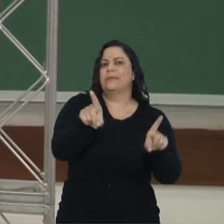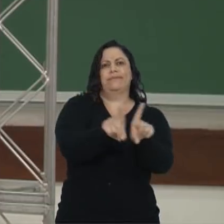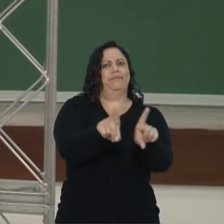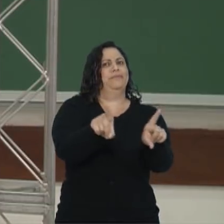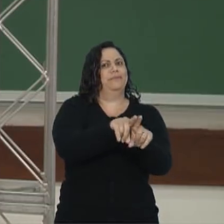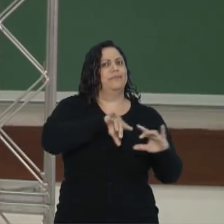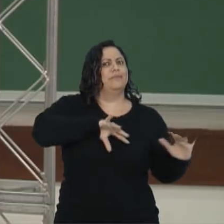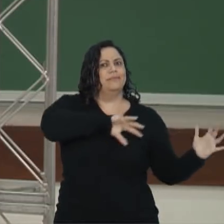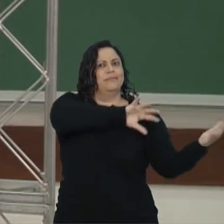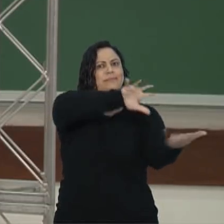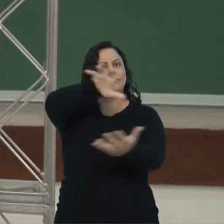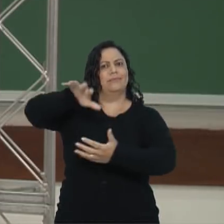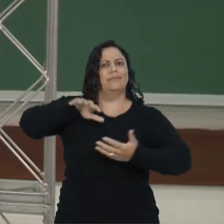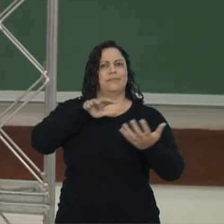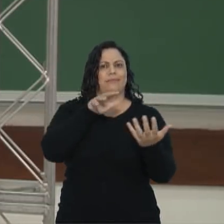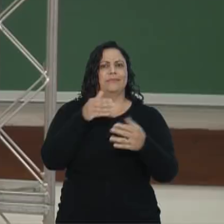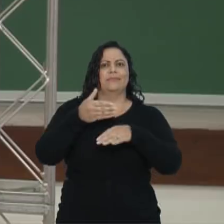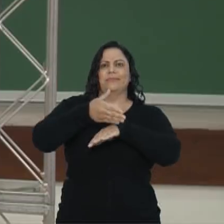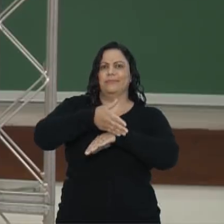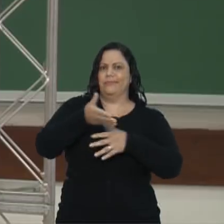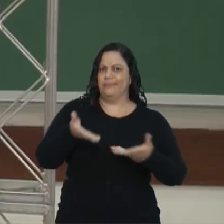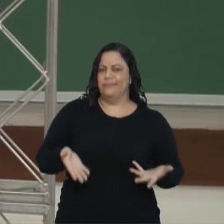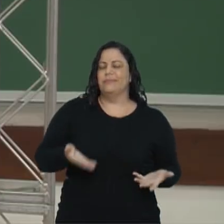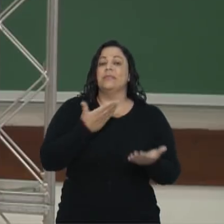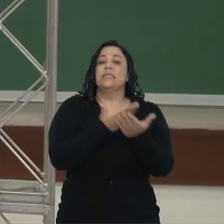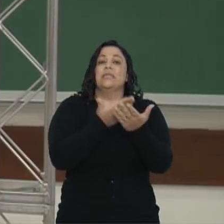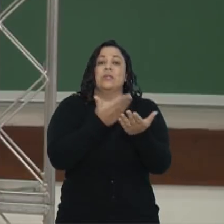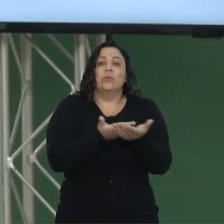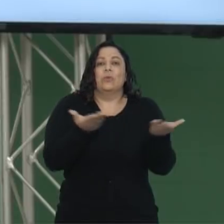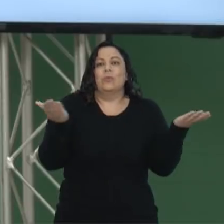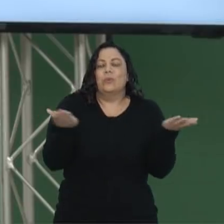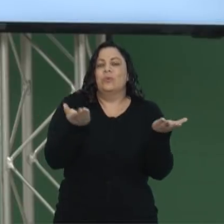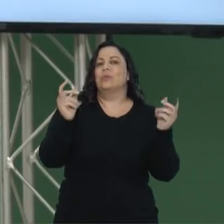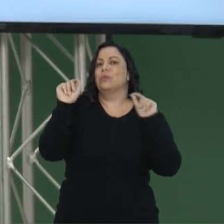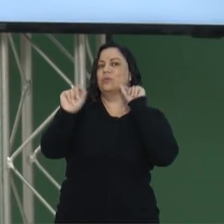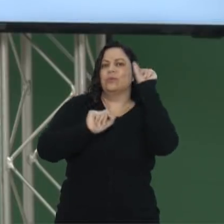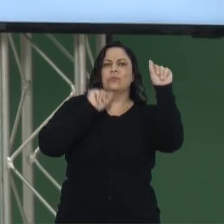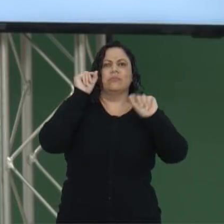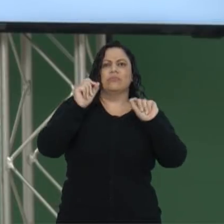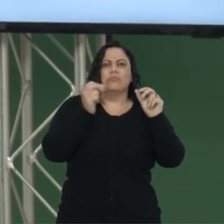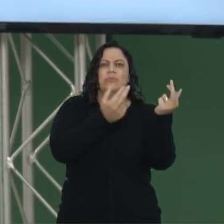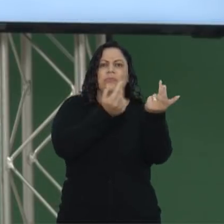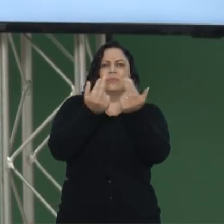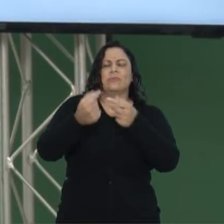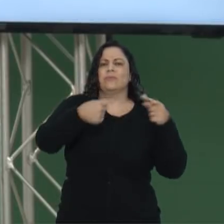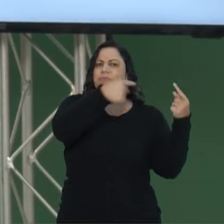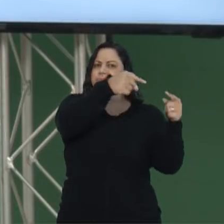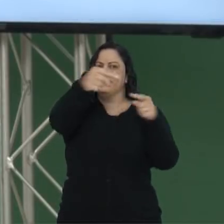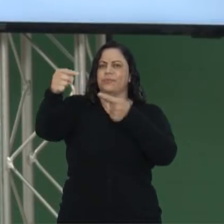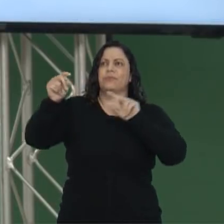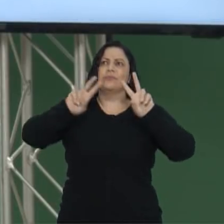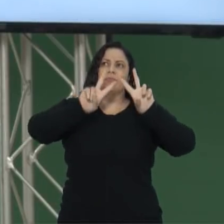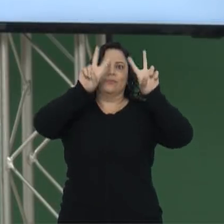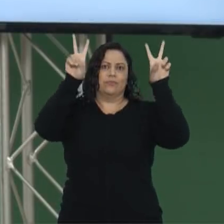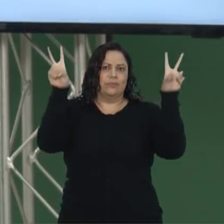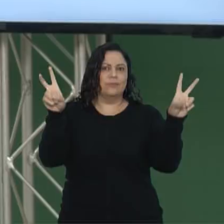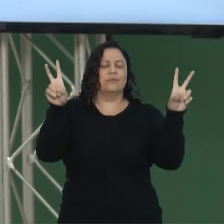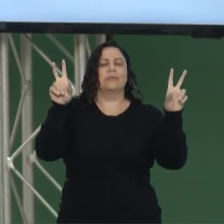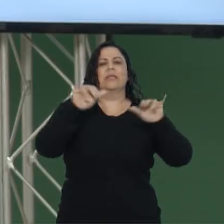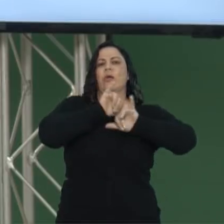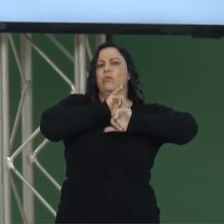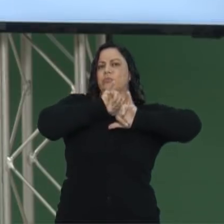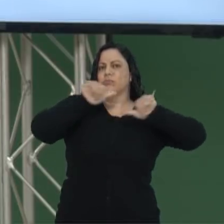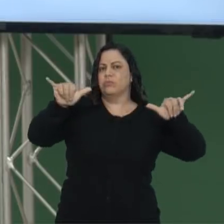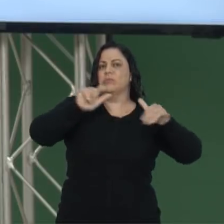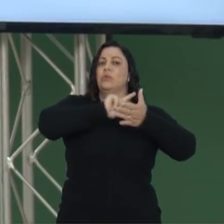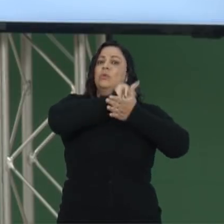estudar hoje? Nós vamos estudar a mesma discussão sobre notícia que estamos